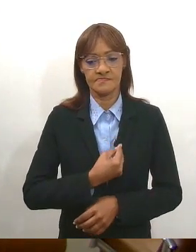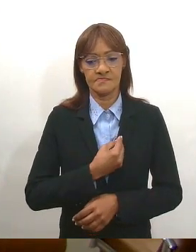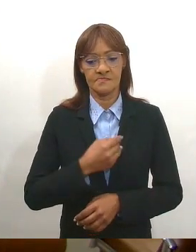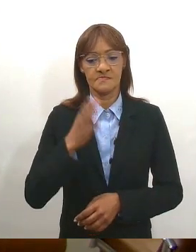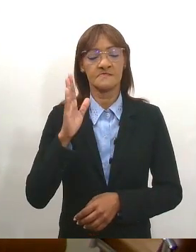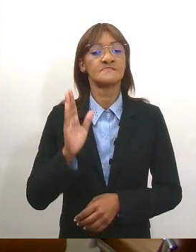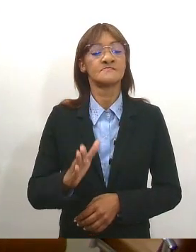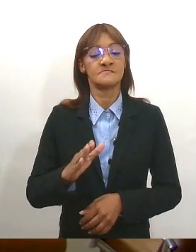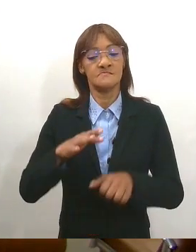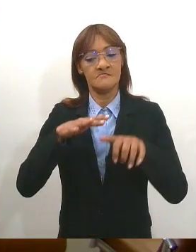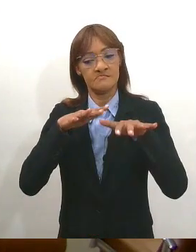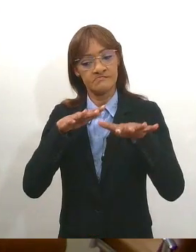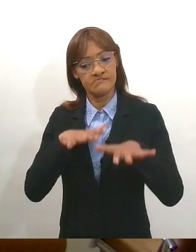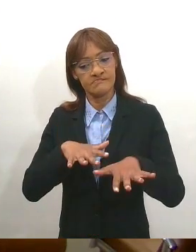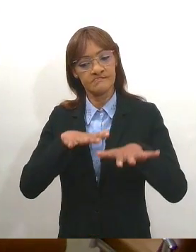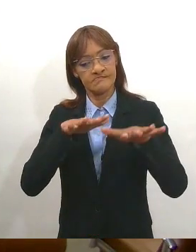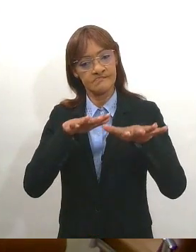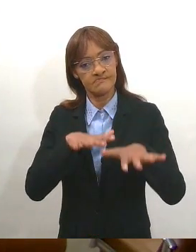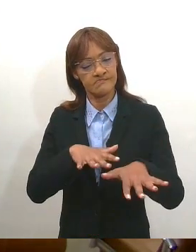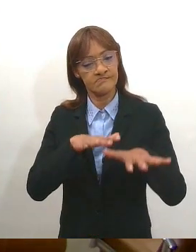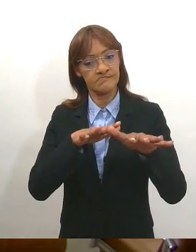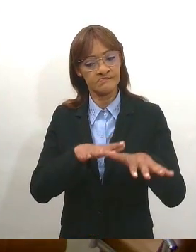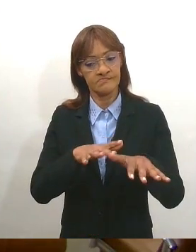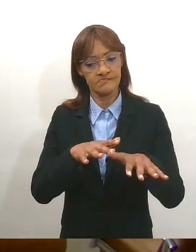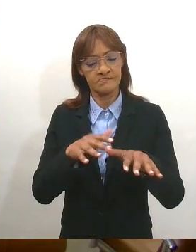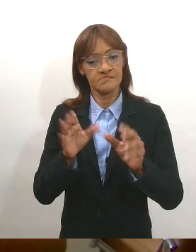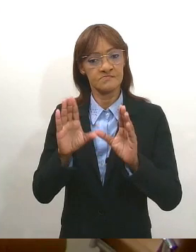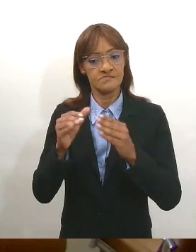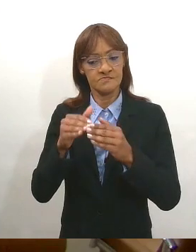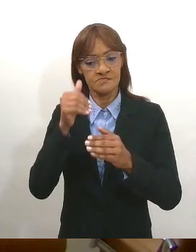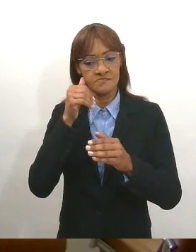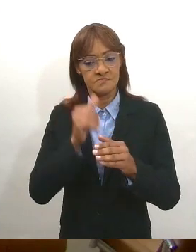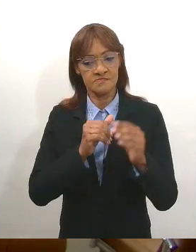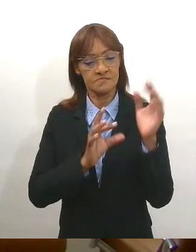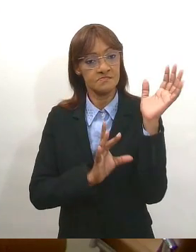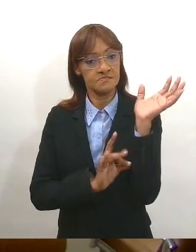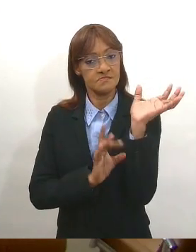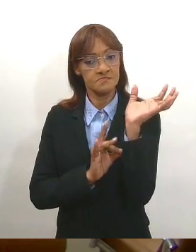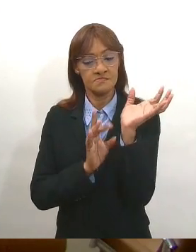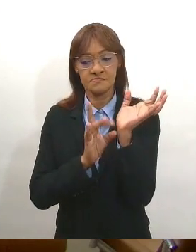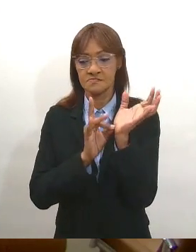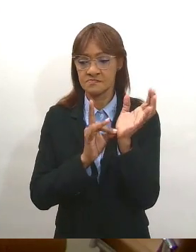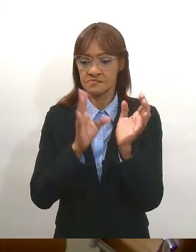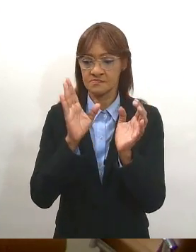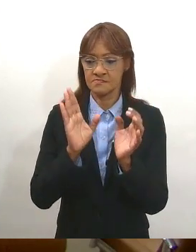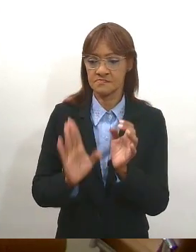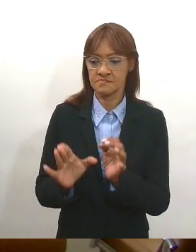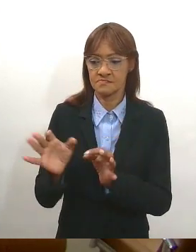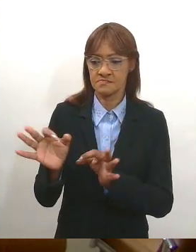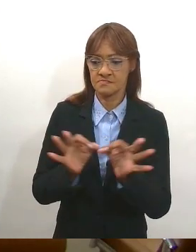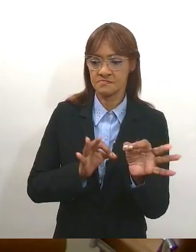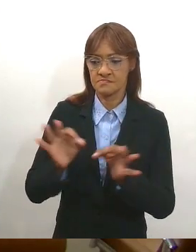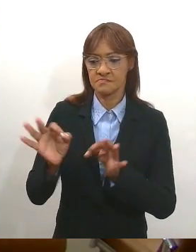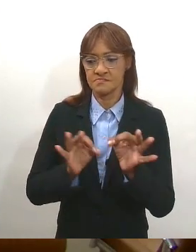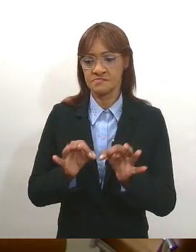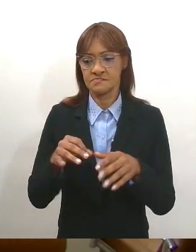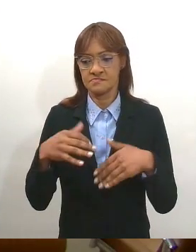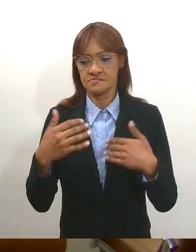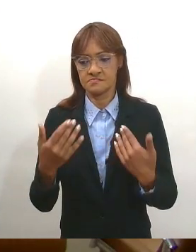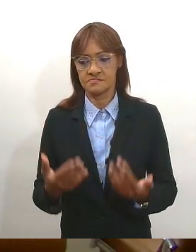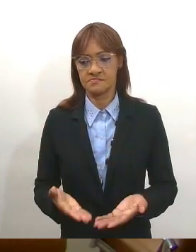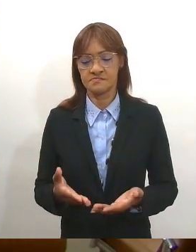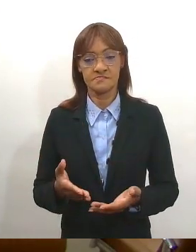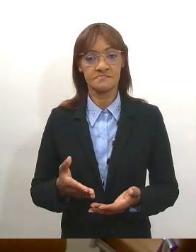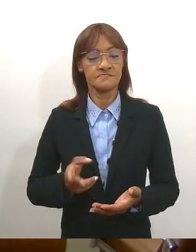que é organizada pela Associação de Catadoras e Catadores de Mangabas, Padre Luiz Lemper,